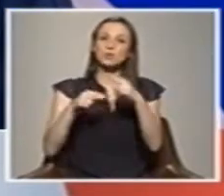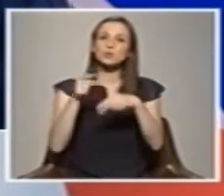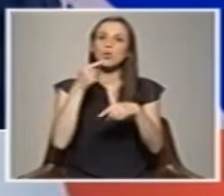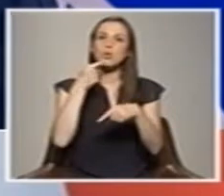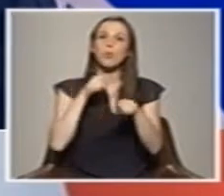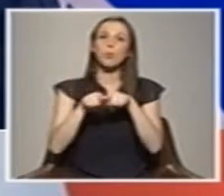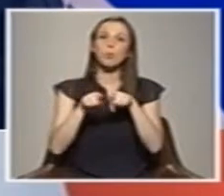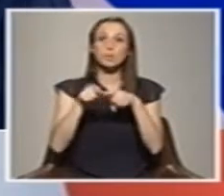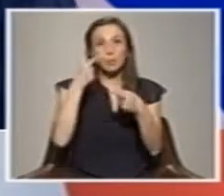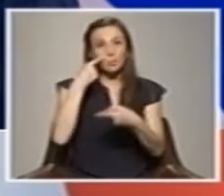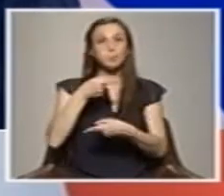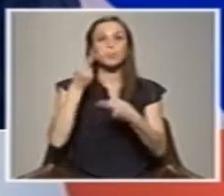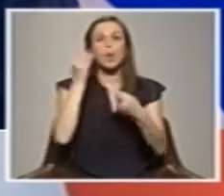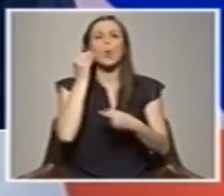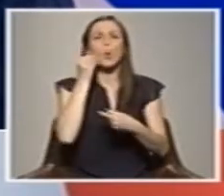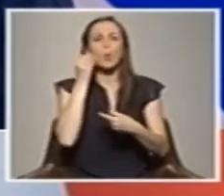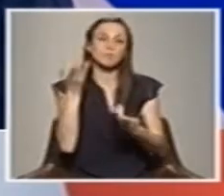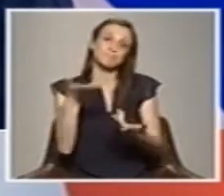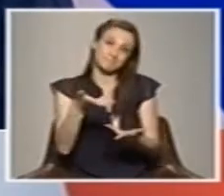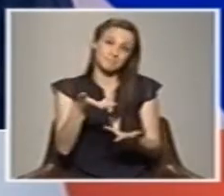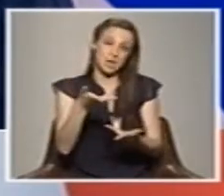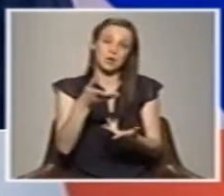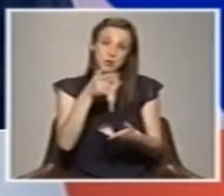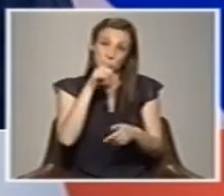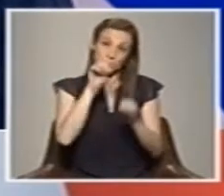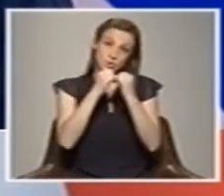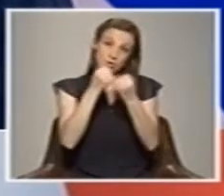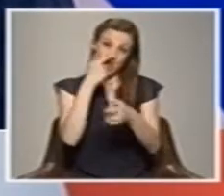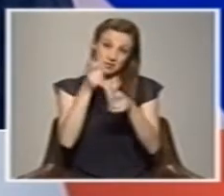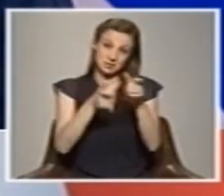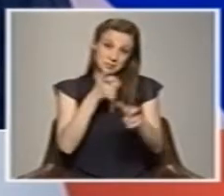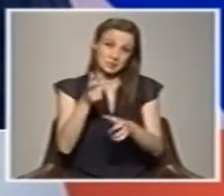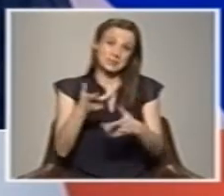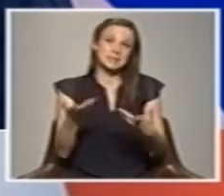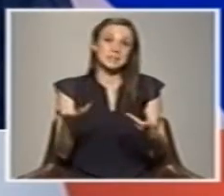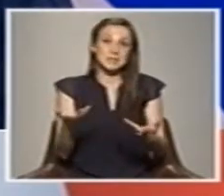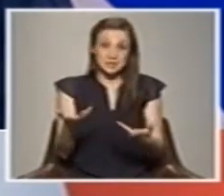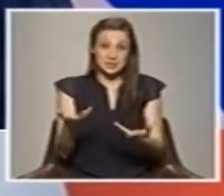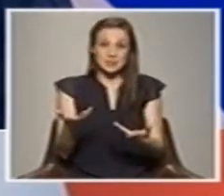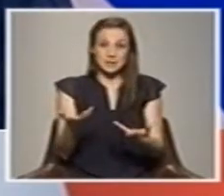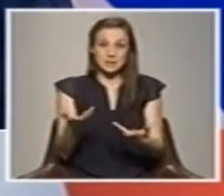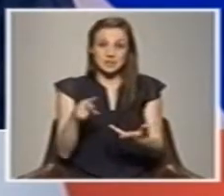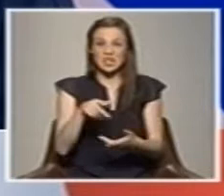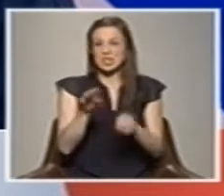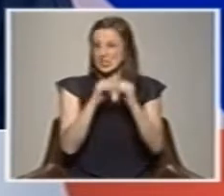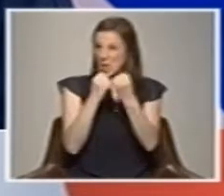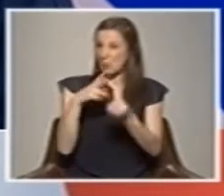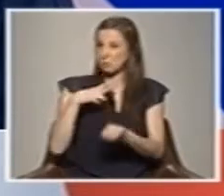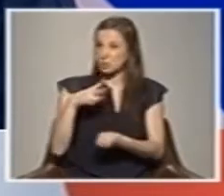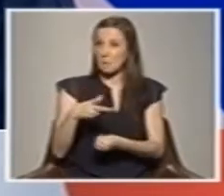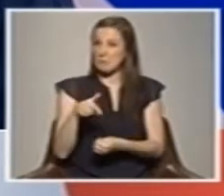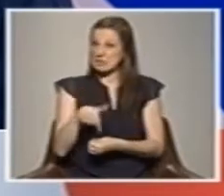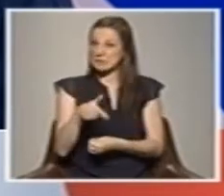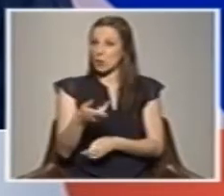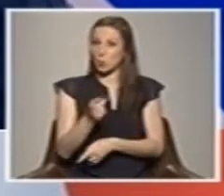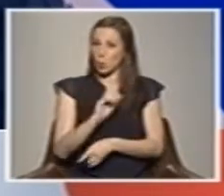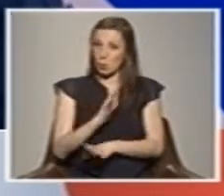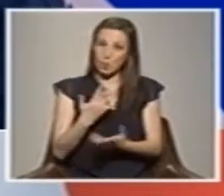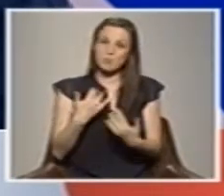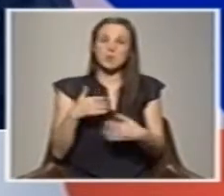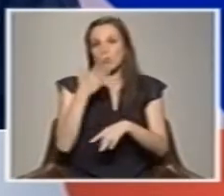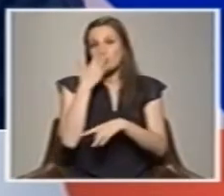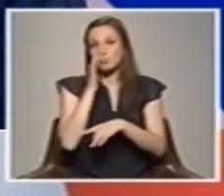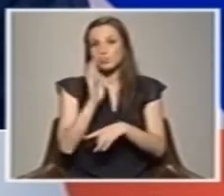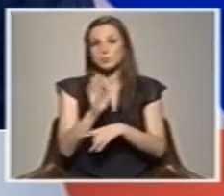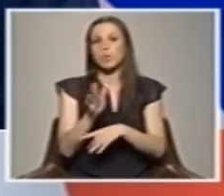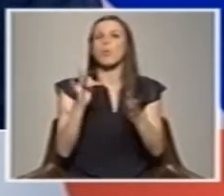a partir da sociedade civil, que também não é algo muito que caracterize muito a sociedade portuguesa, mas que em outras latitudes, por exemplo,